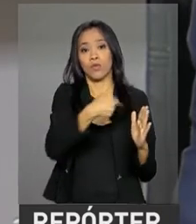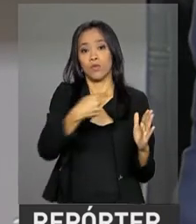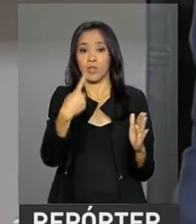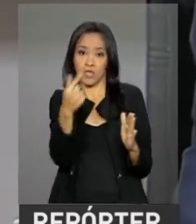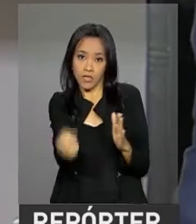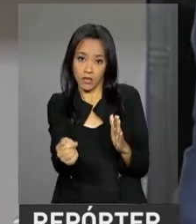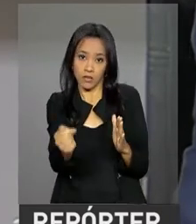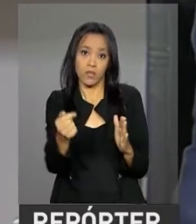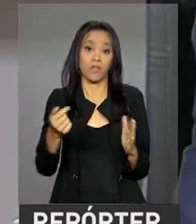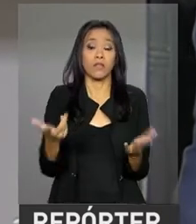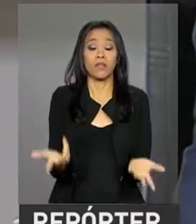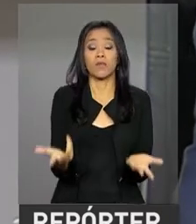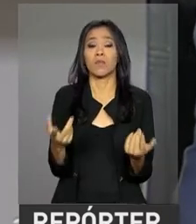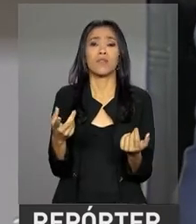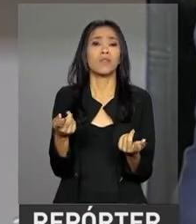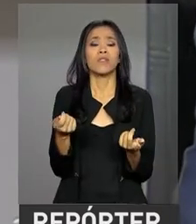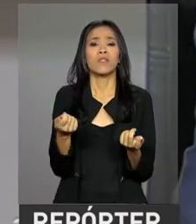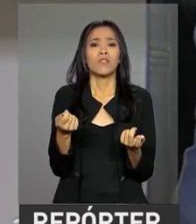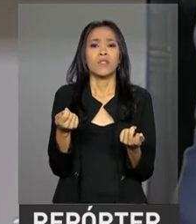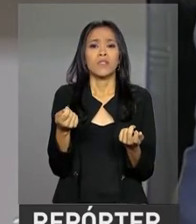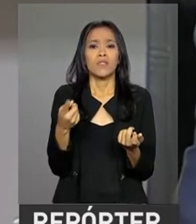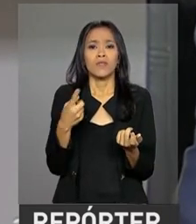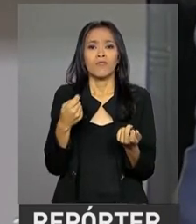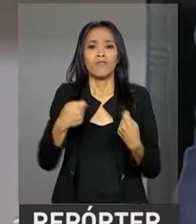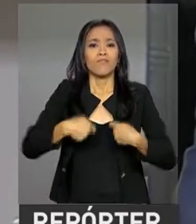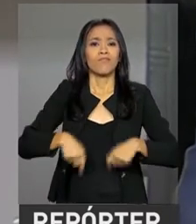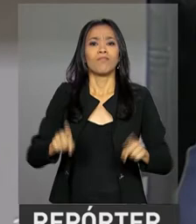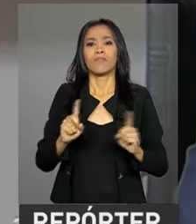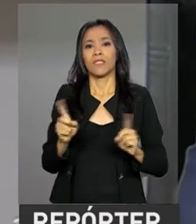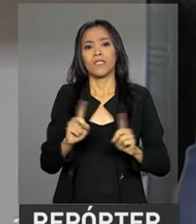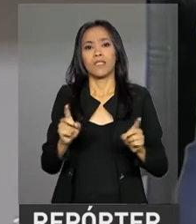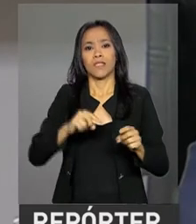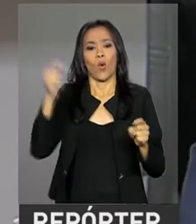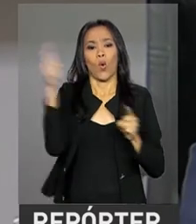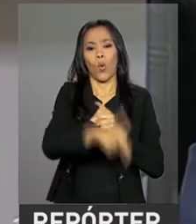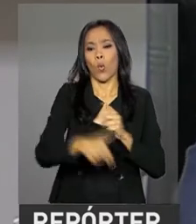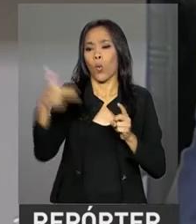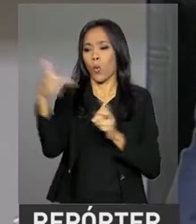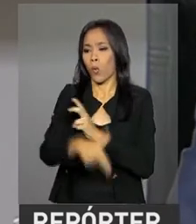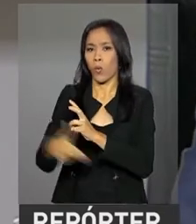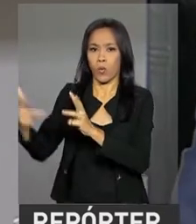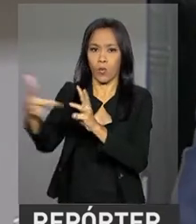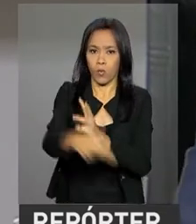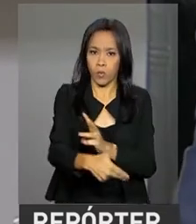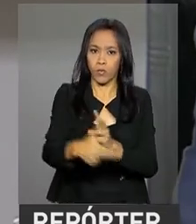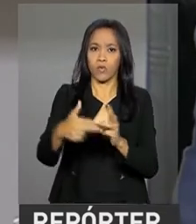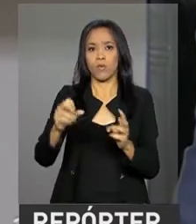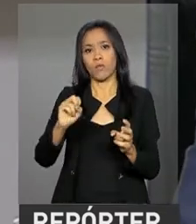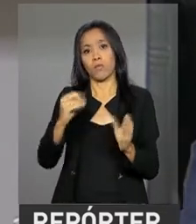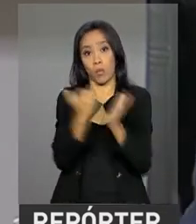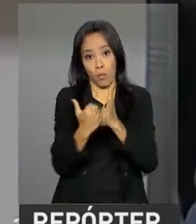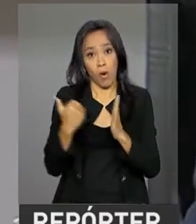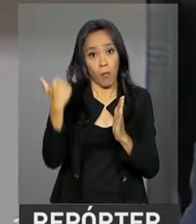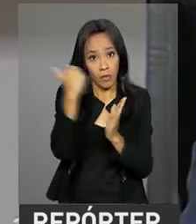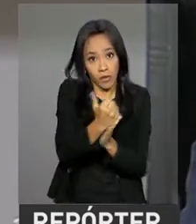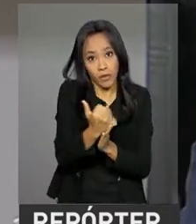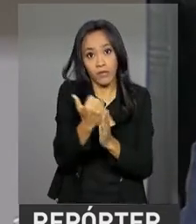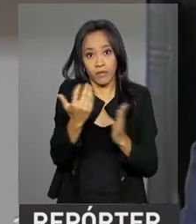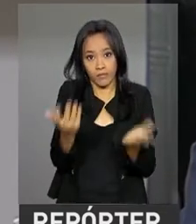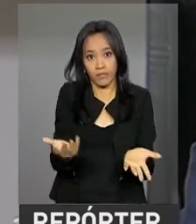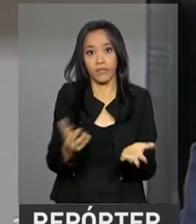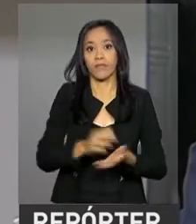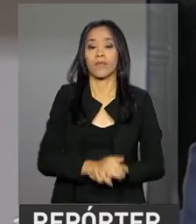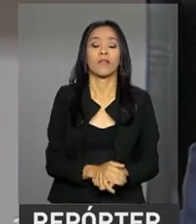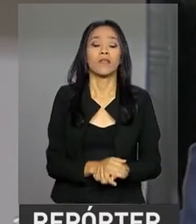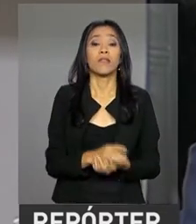necessidade josé laércio esta esse corte de despesa adicional o aumento de receita a partir